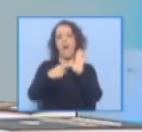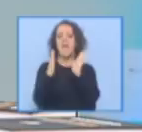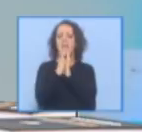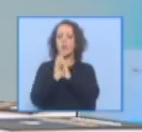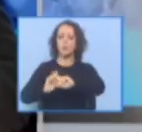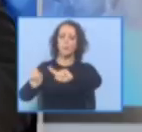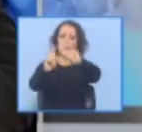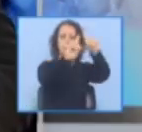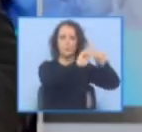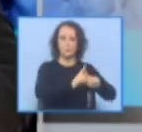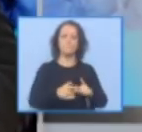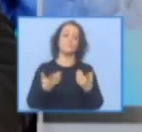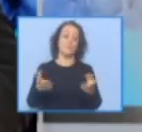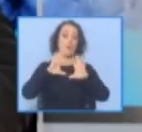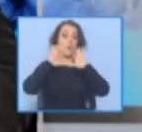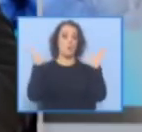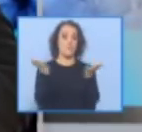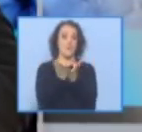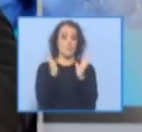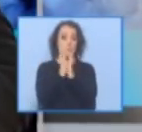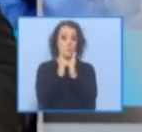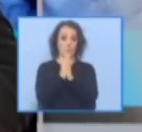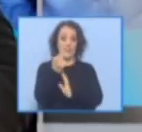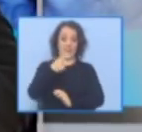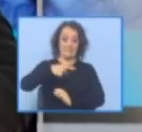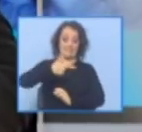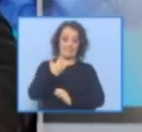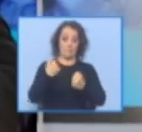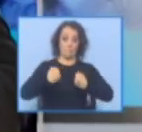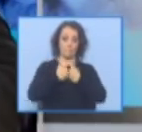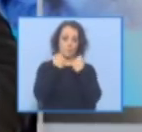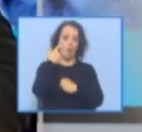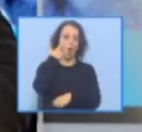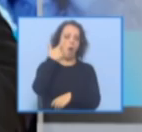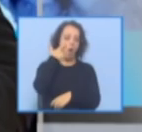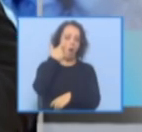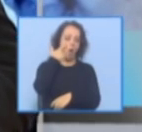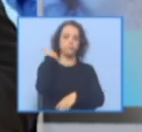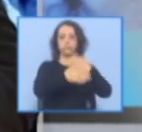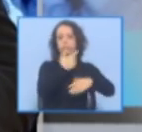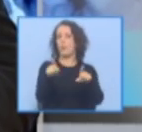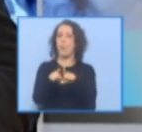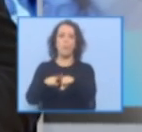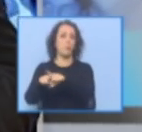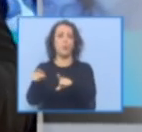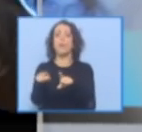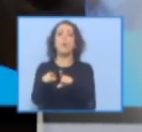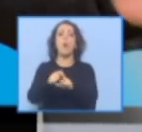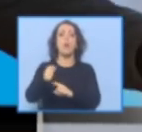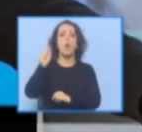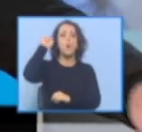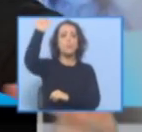igrejas. No universo religioso, os antis perduraram como no universo político. No universo político temos, por exemplo, o